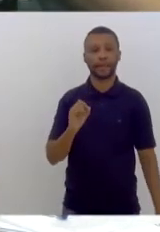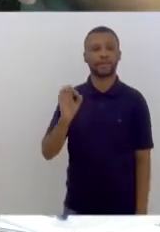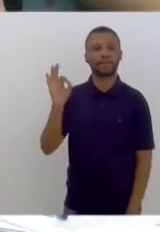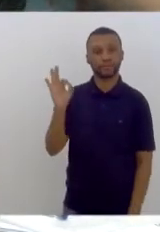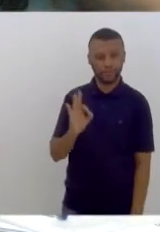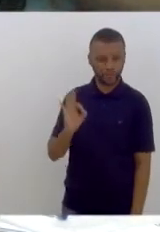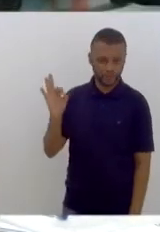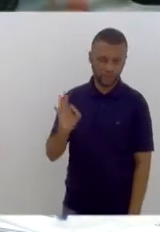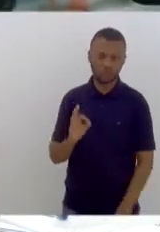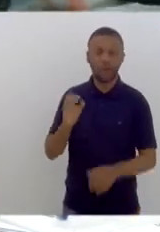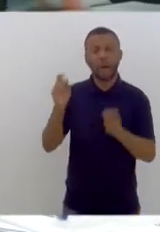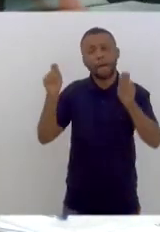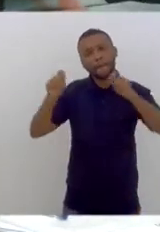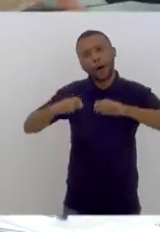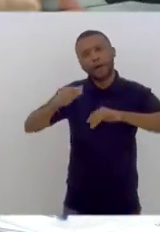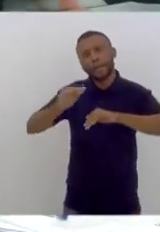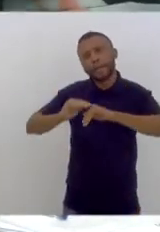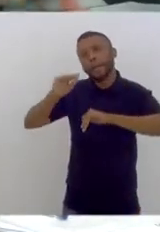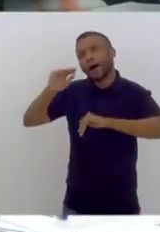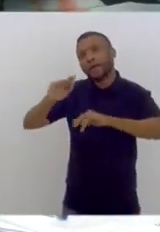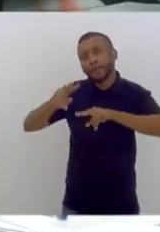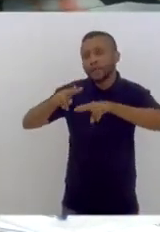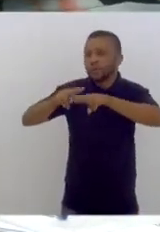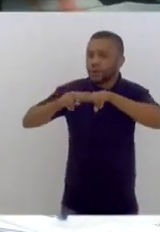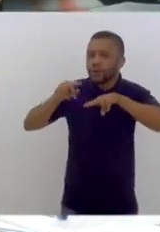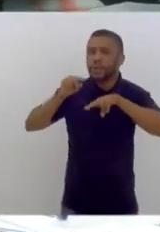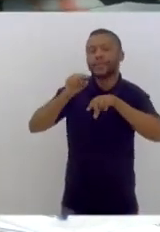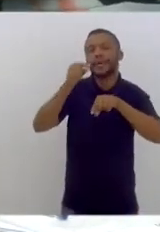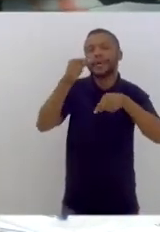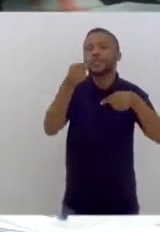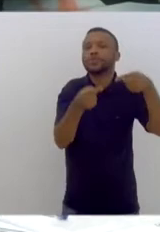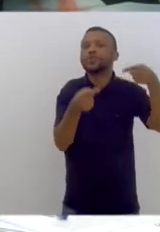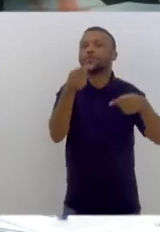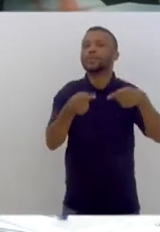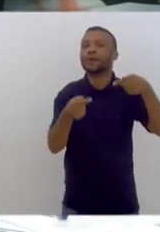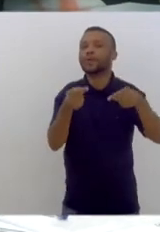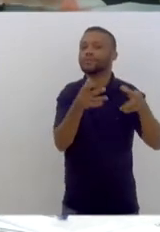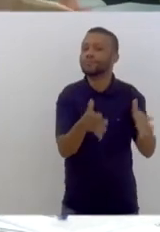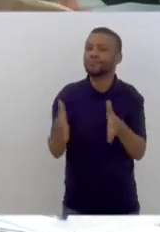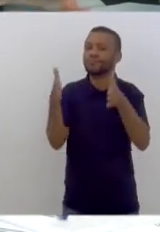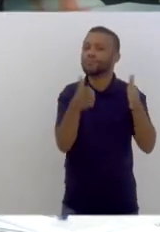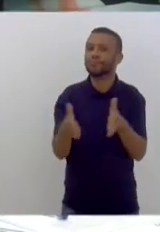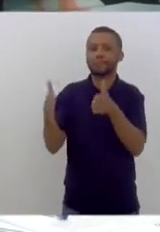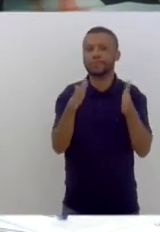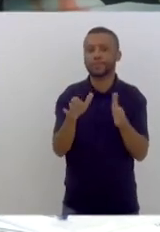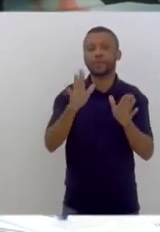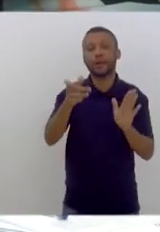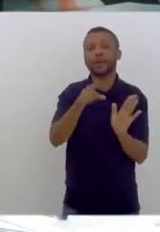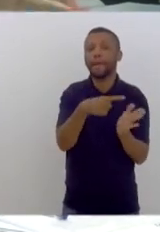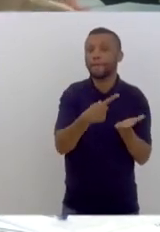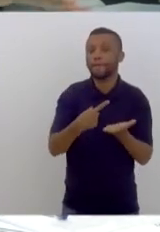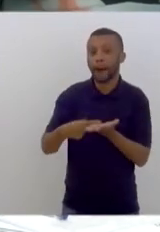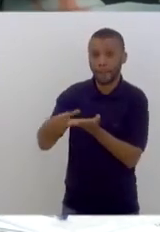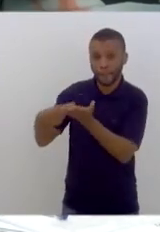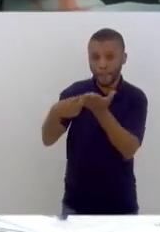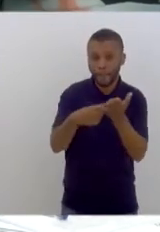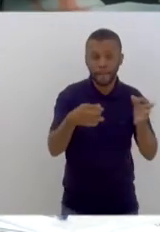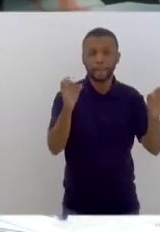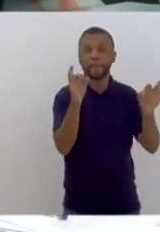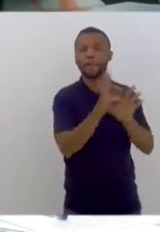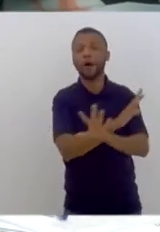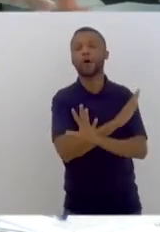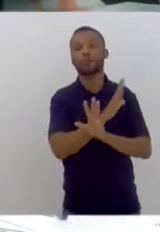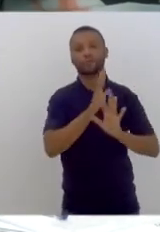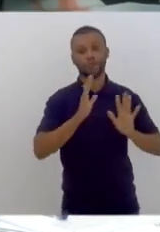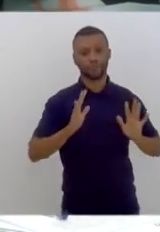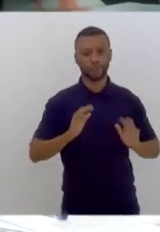mais, função dessa segunda rodada de discussão. Então, consensuada esta parte.